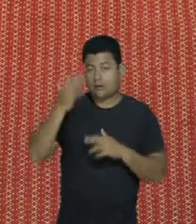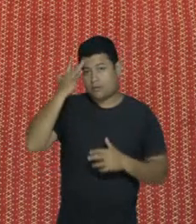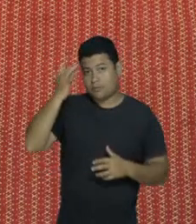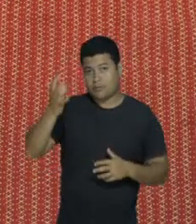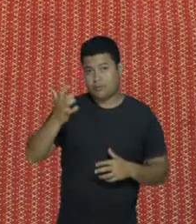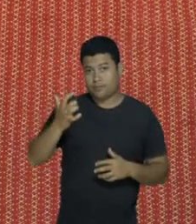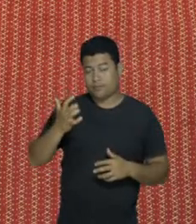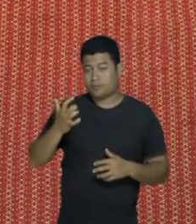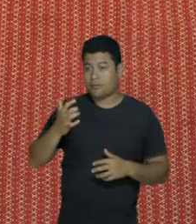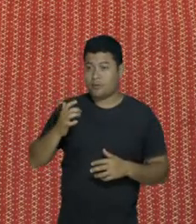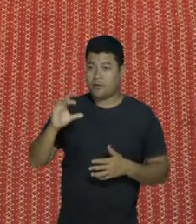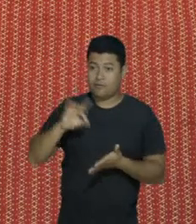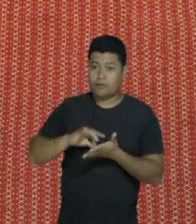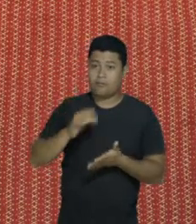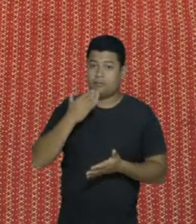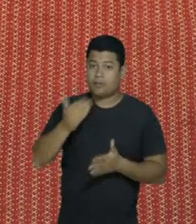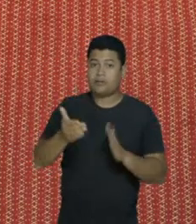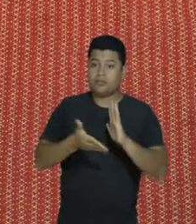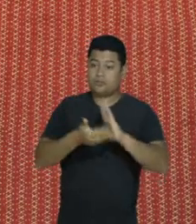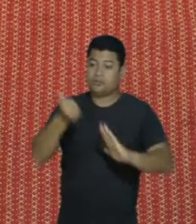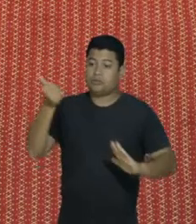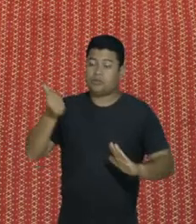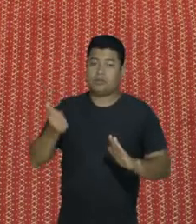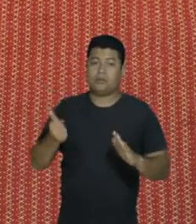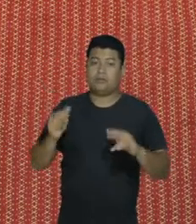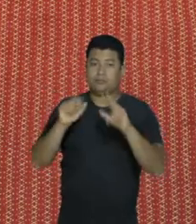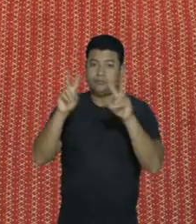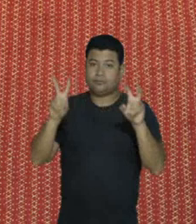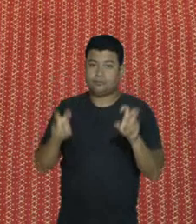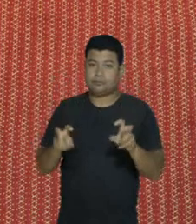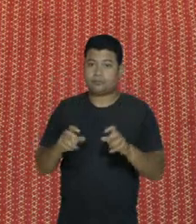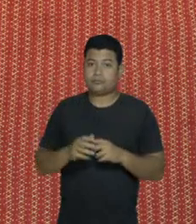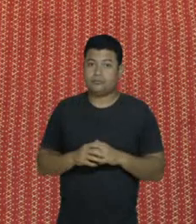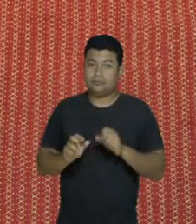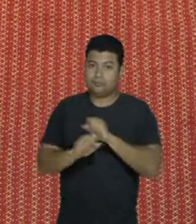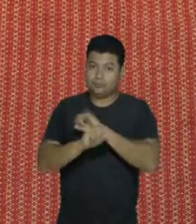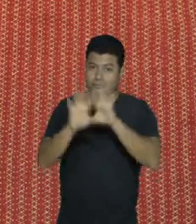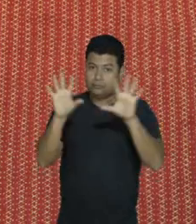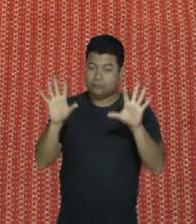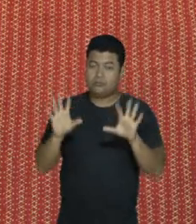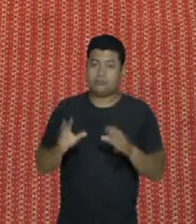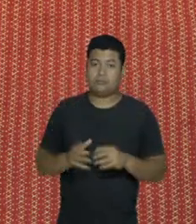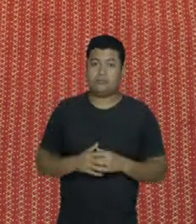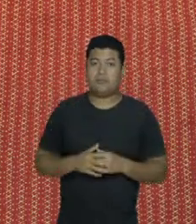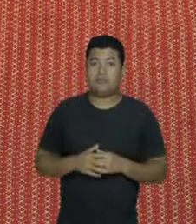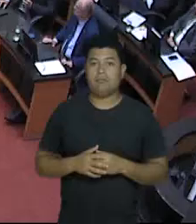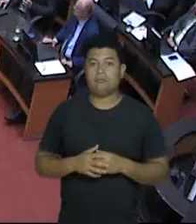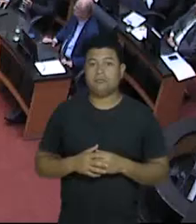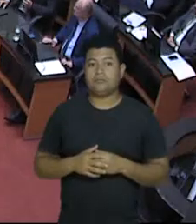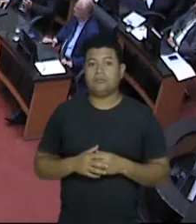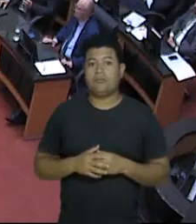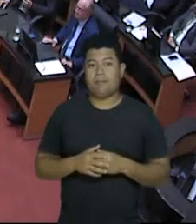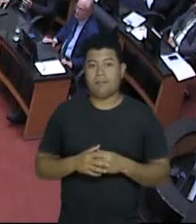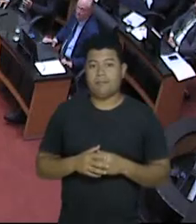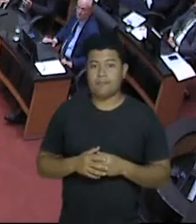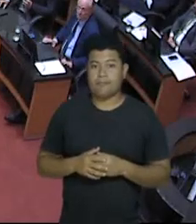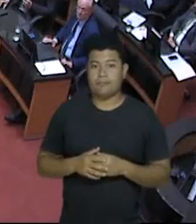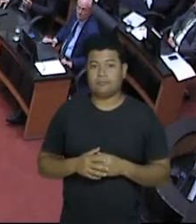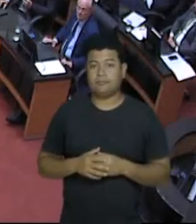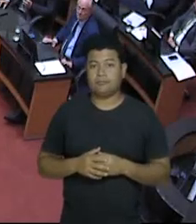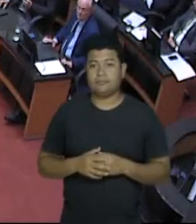peço a retirada de pauta para que depois fique mais bem esclarecido. Entendo ser melhor para o momento.